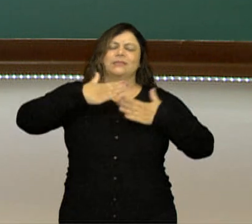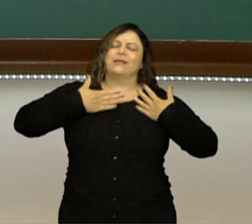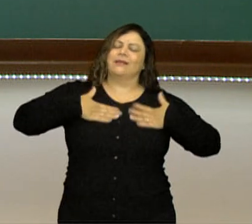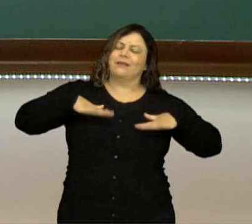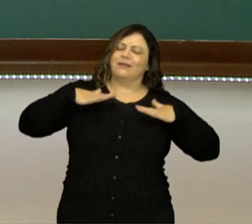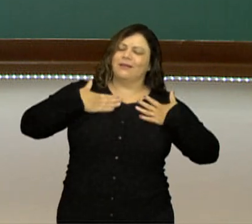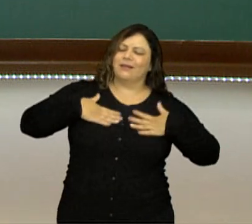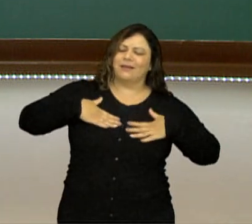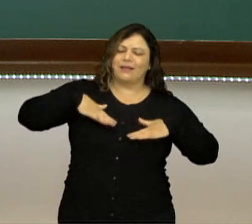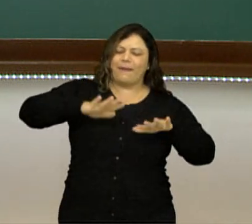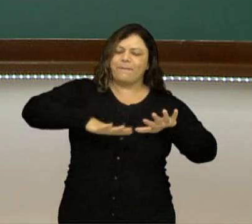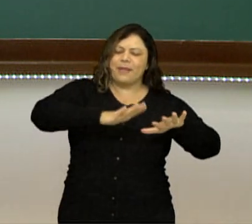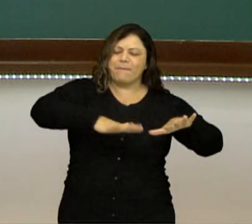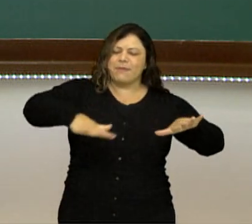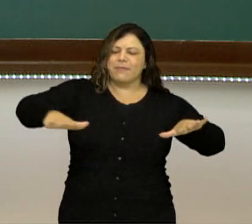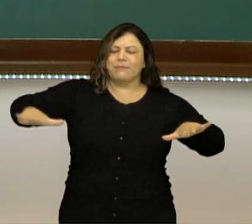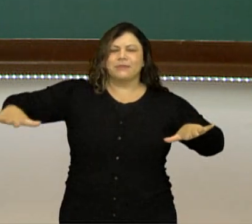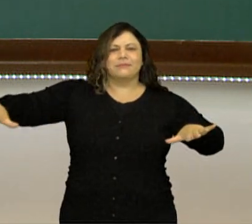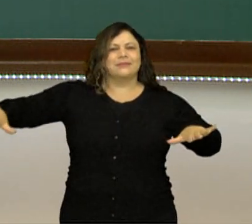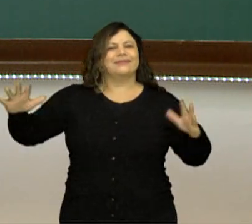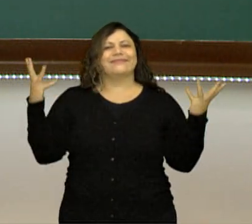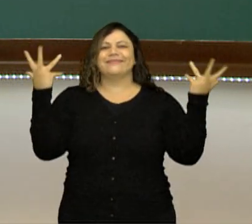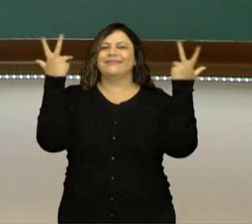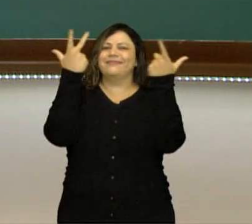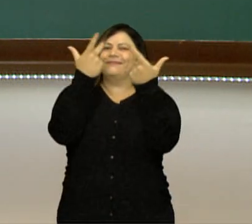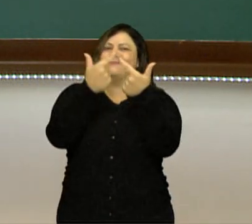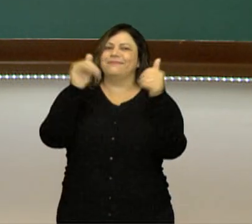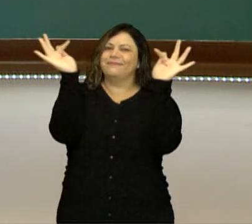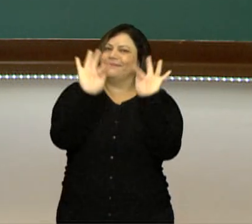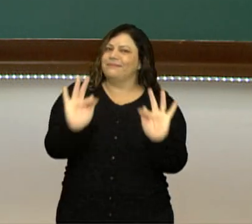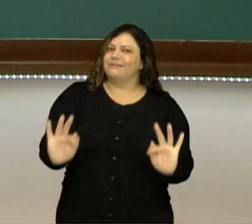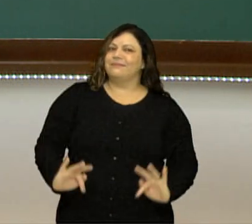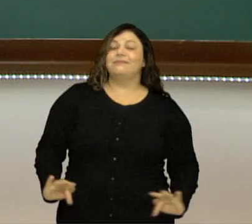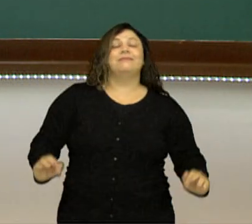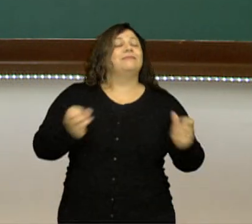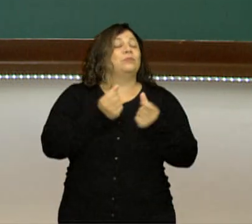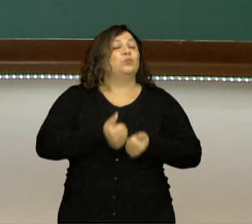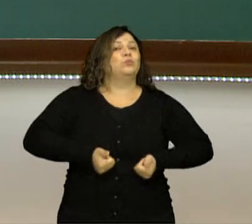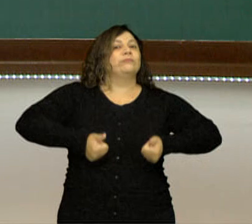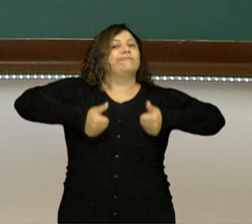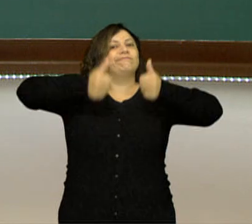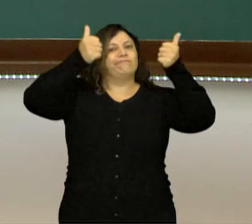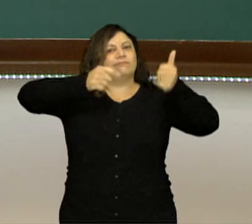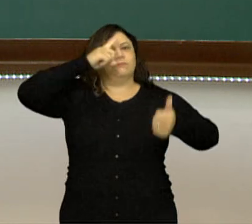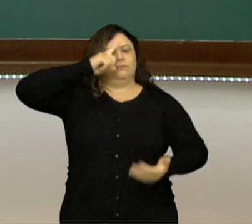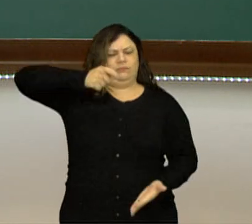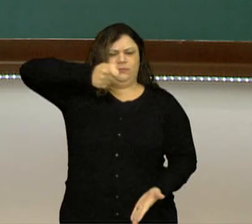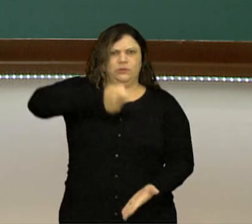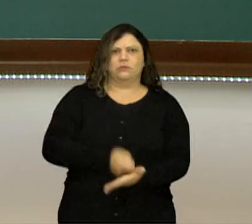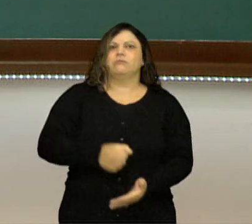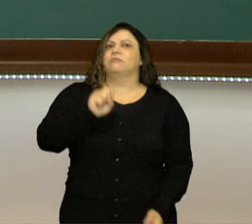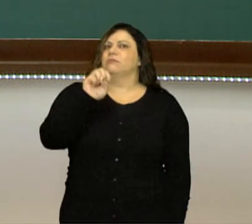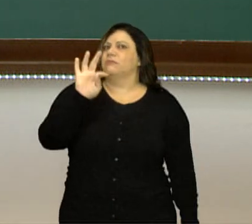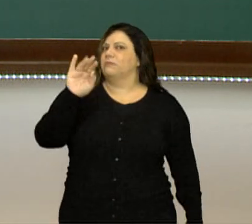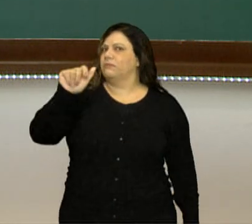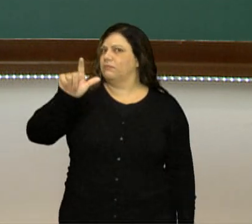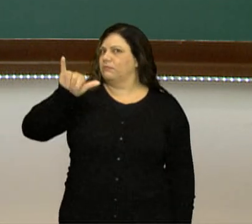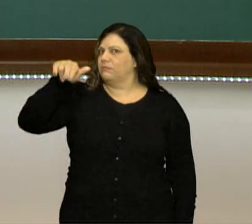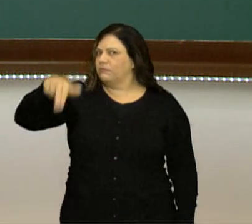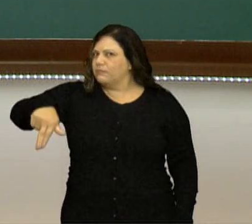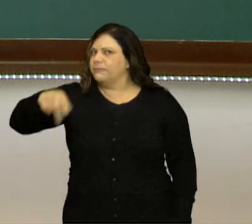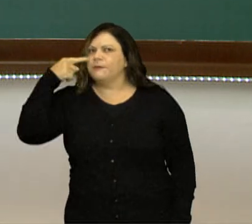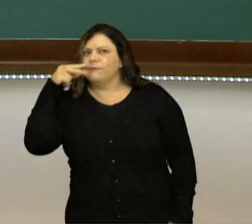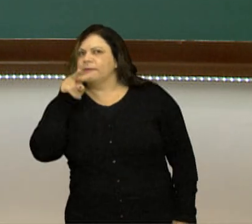estar em meio às crianças. Tudo estava indo muito bem na União Soviética, nessa ditadura do Stalin. Mas você